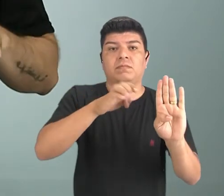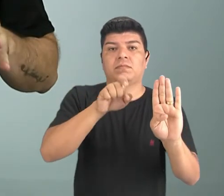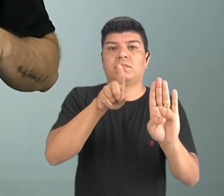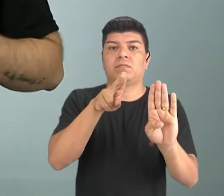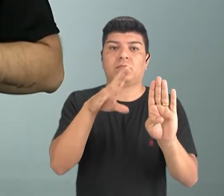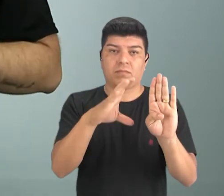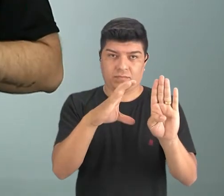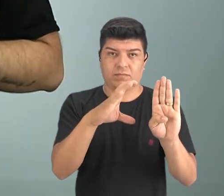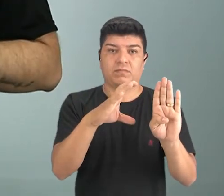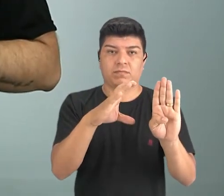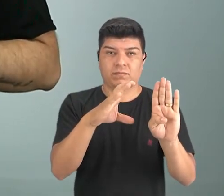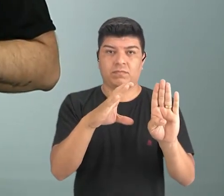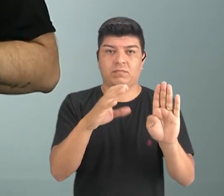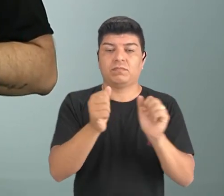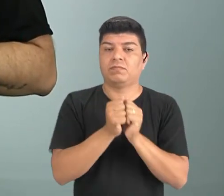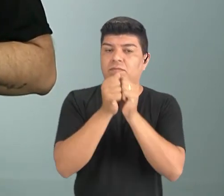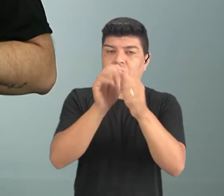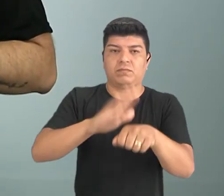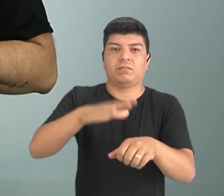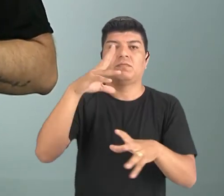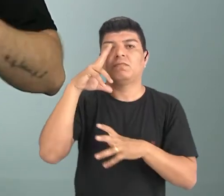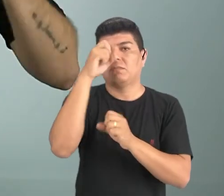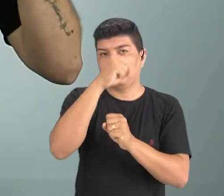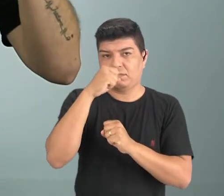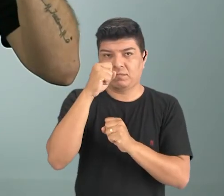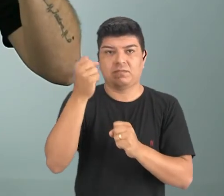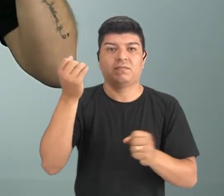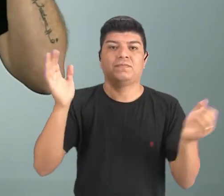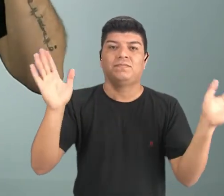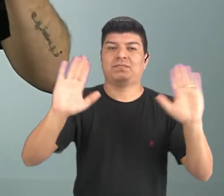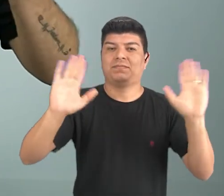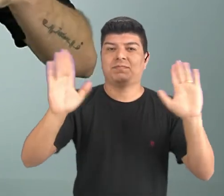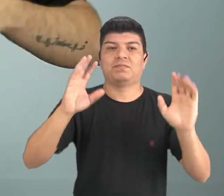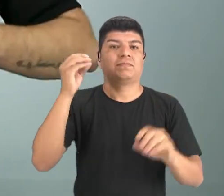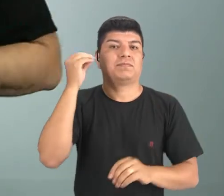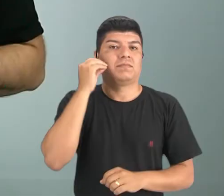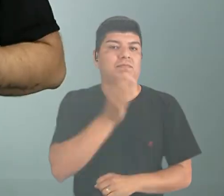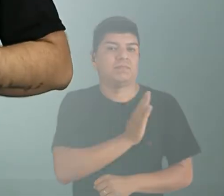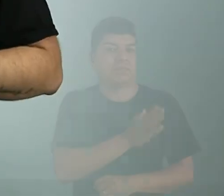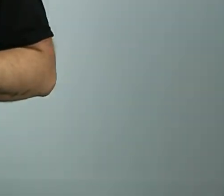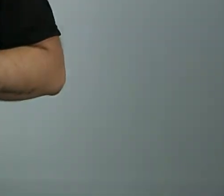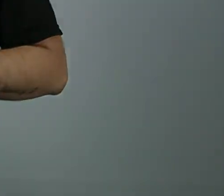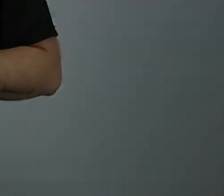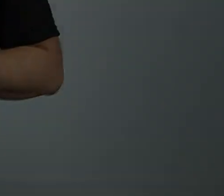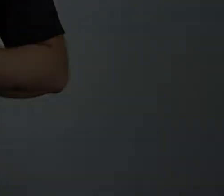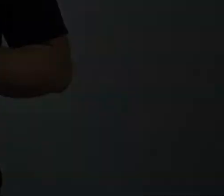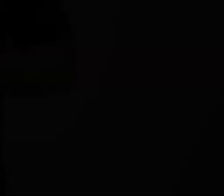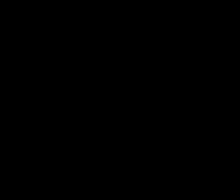plataforma Eduque. E junto nós somos mais fortes. Crianças, tchau, tchau e um beijo no coração.